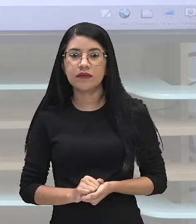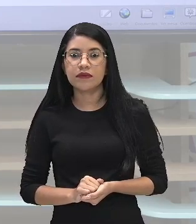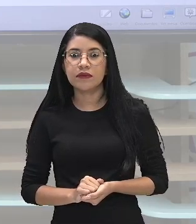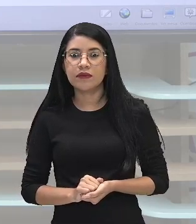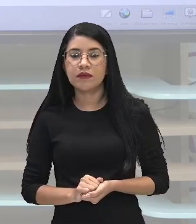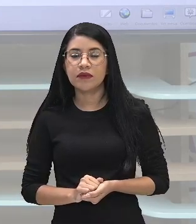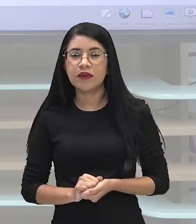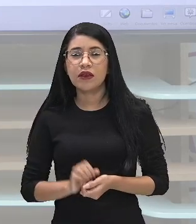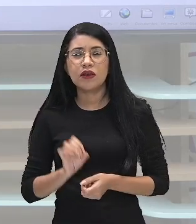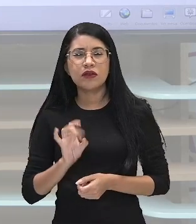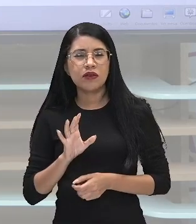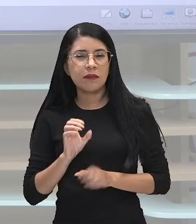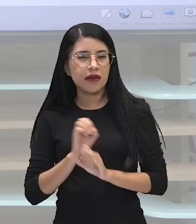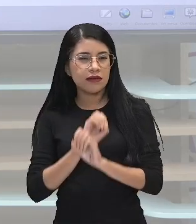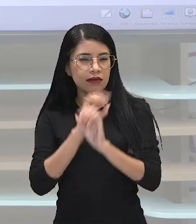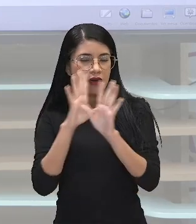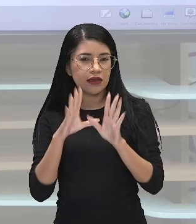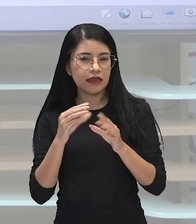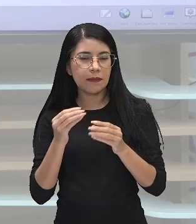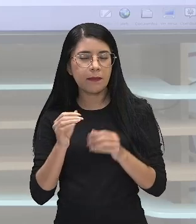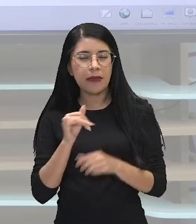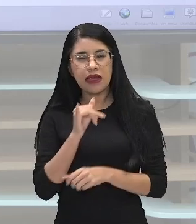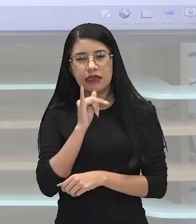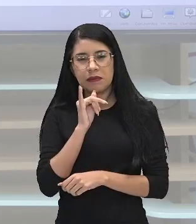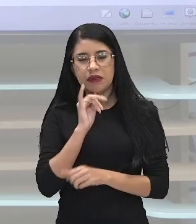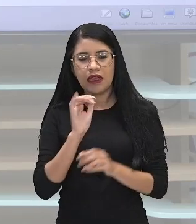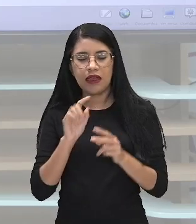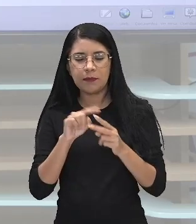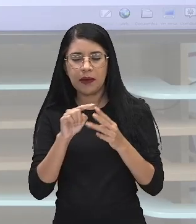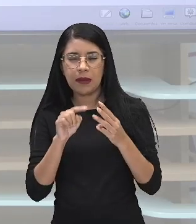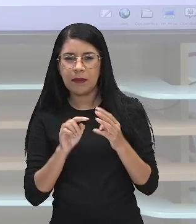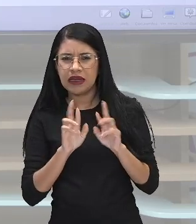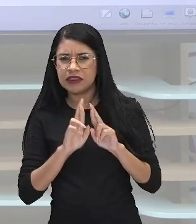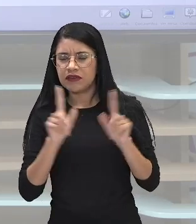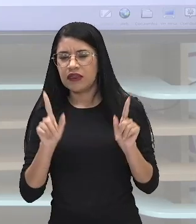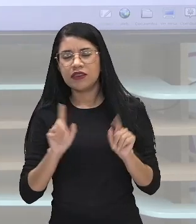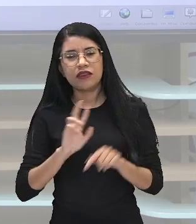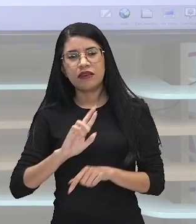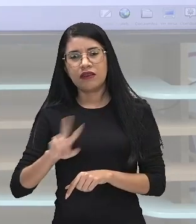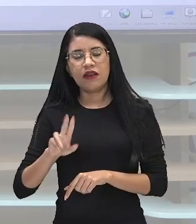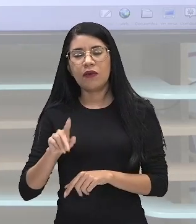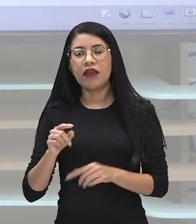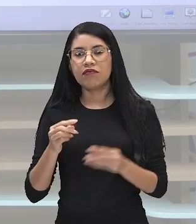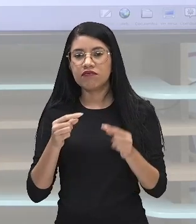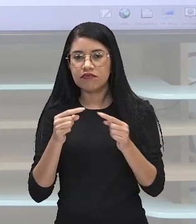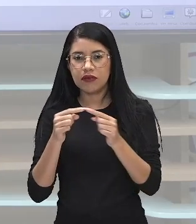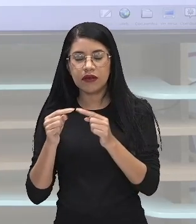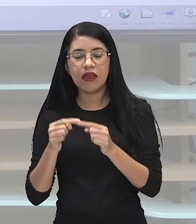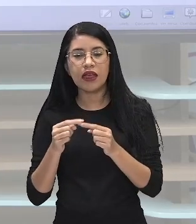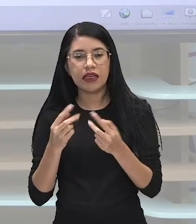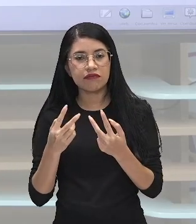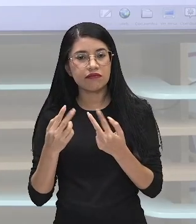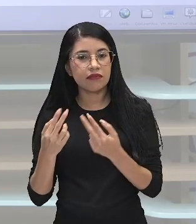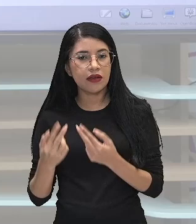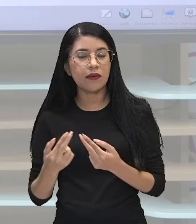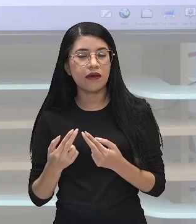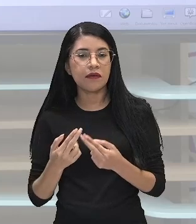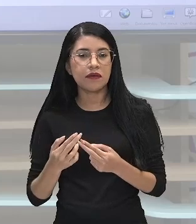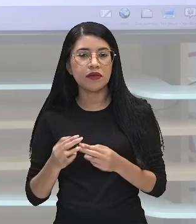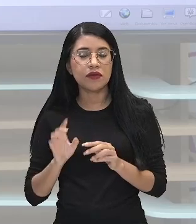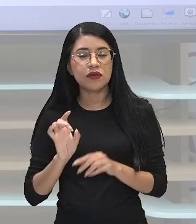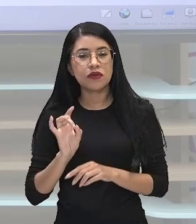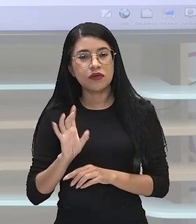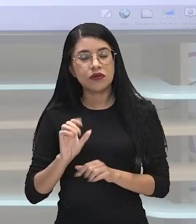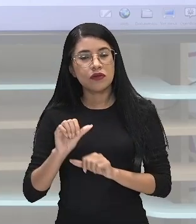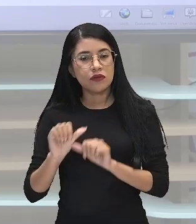às vezes a gente pode imaginar que são fórmulas diferentes, né, mas na verdade não são tão diferentes assim, tá?